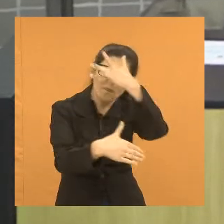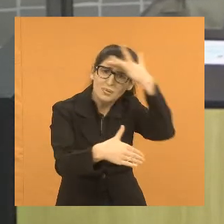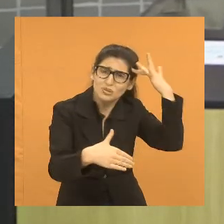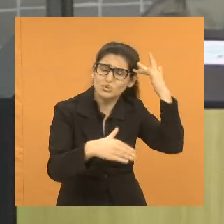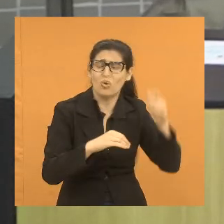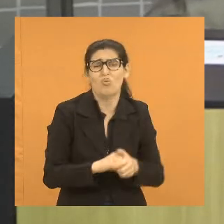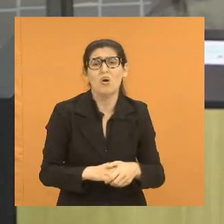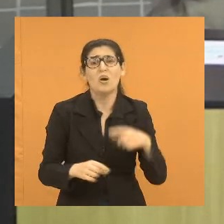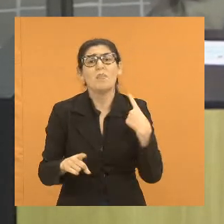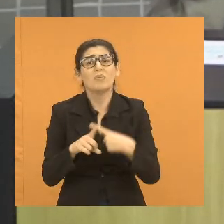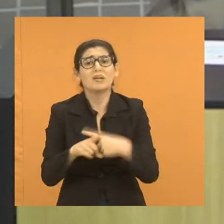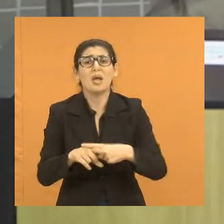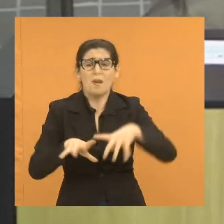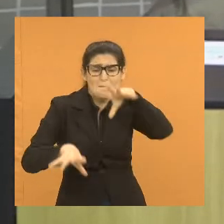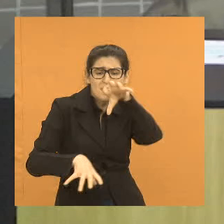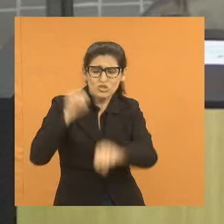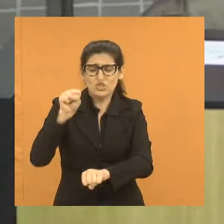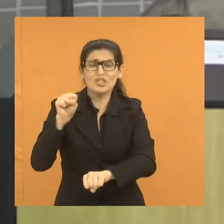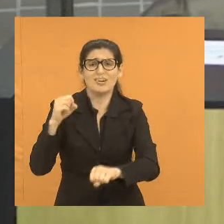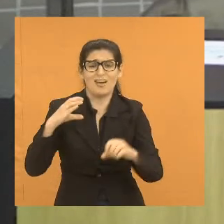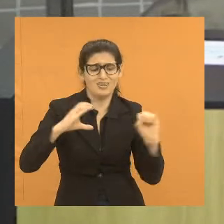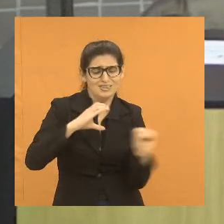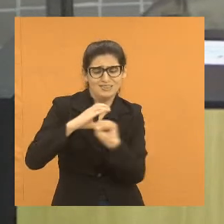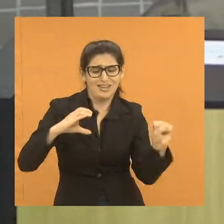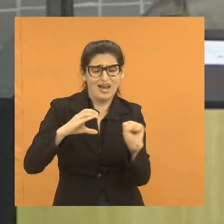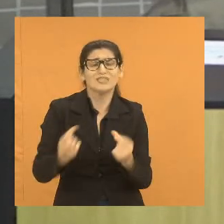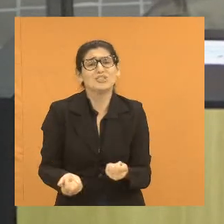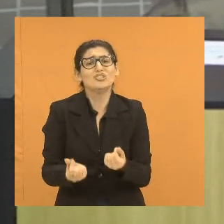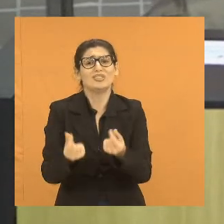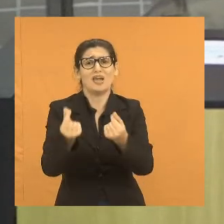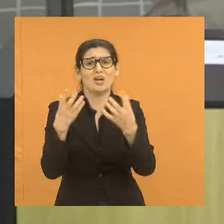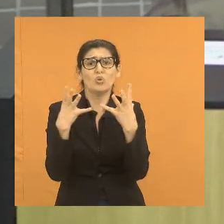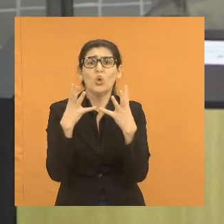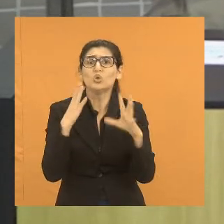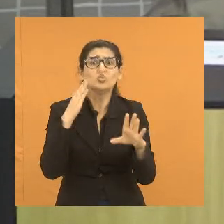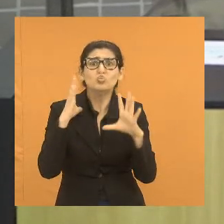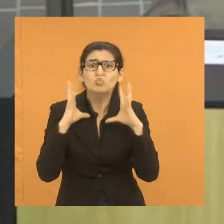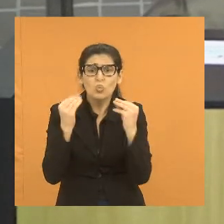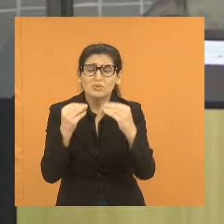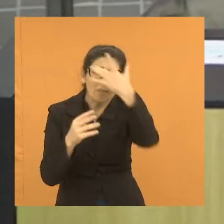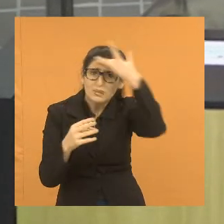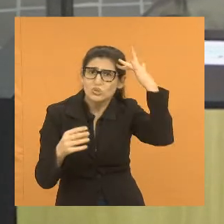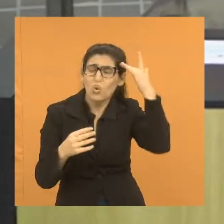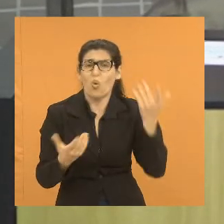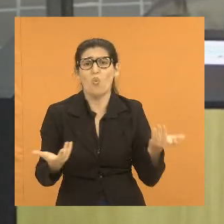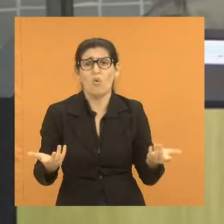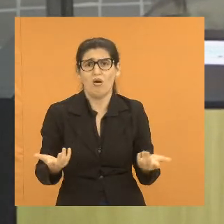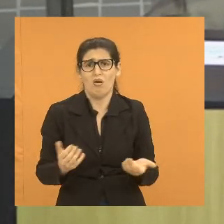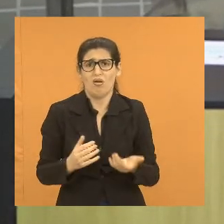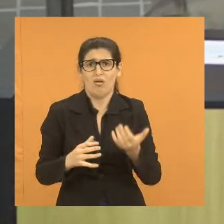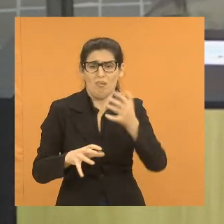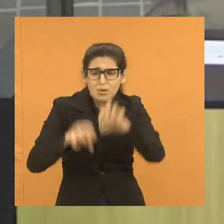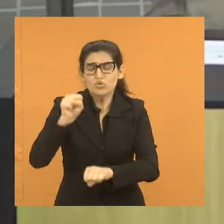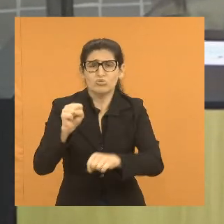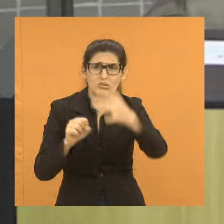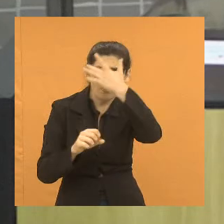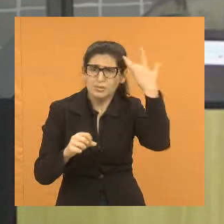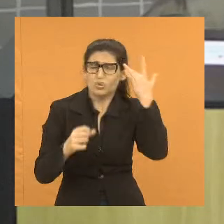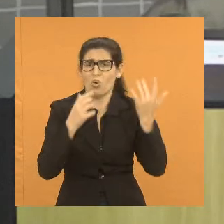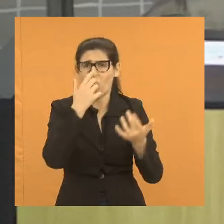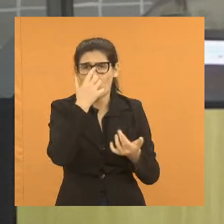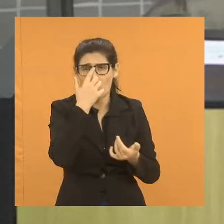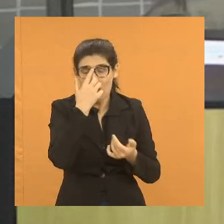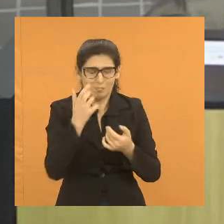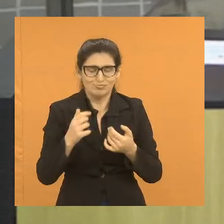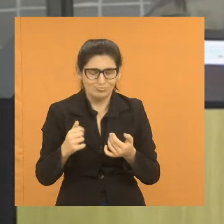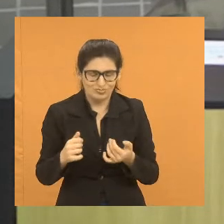criando uma conturbação, um meio conturbado de administrar tudo isso. Porque desde o momento que eu